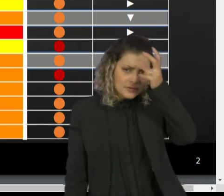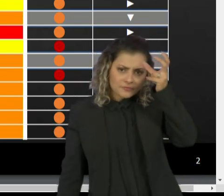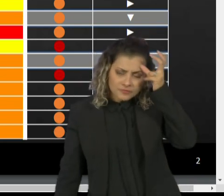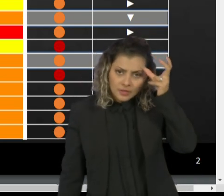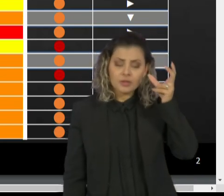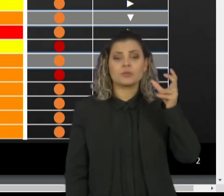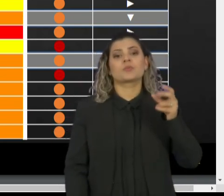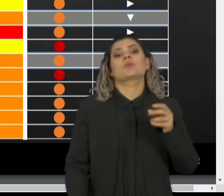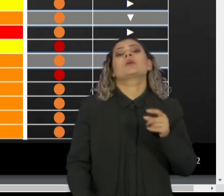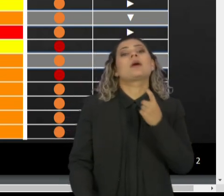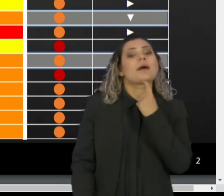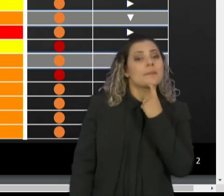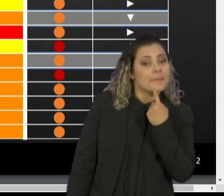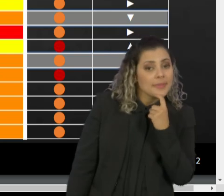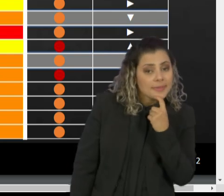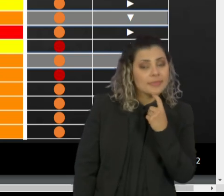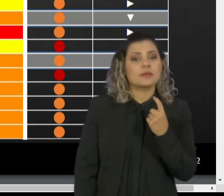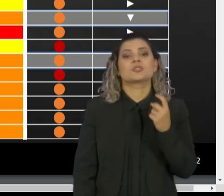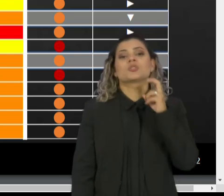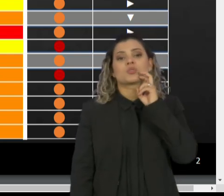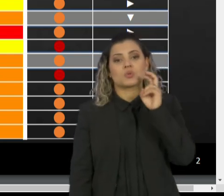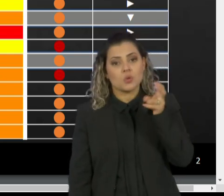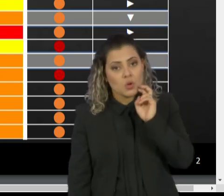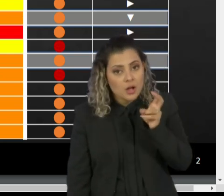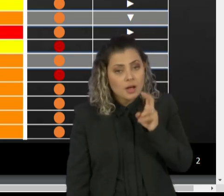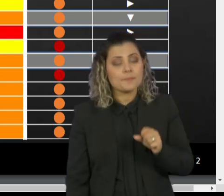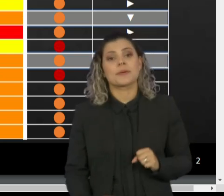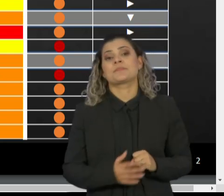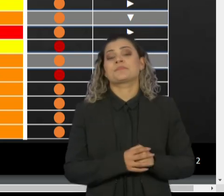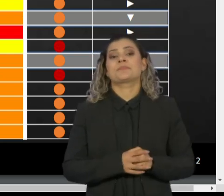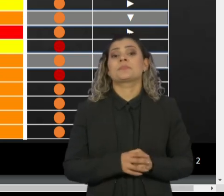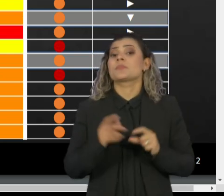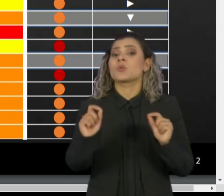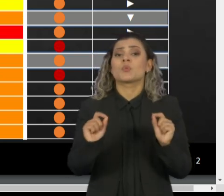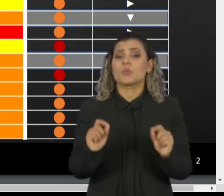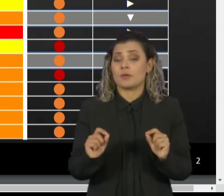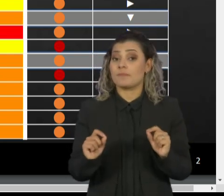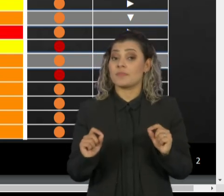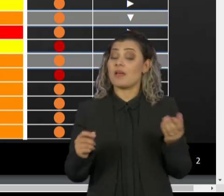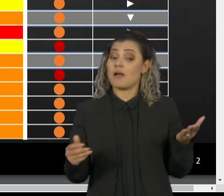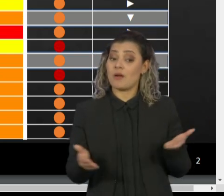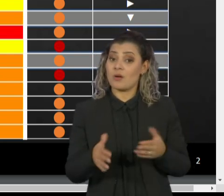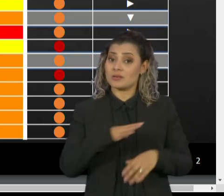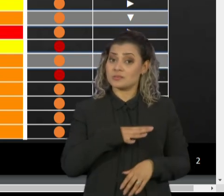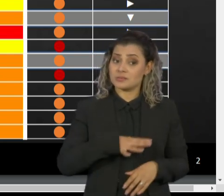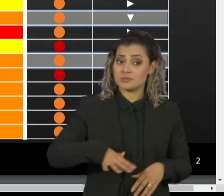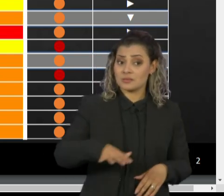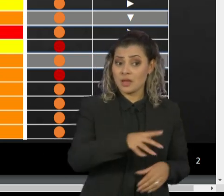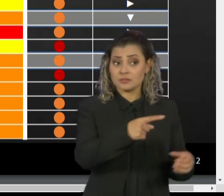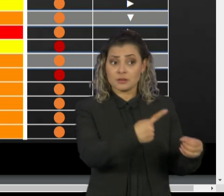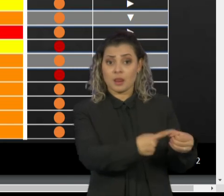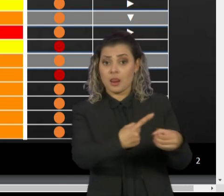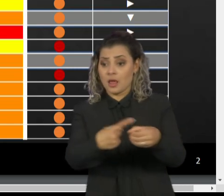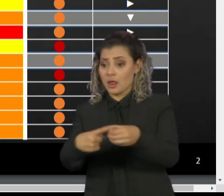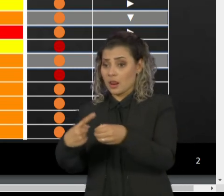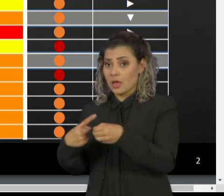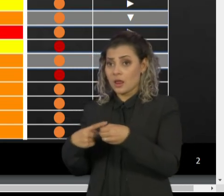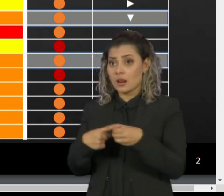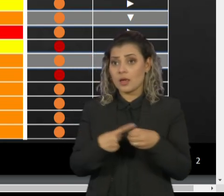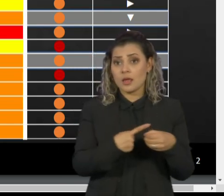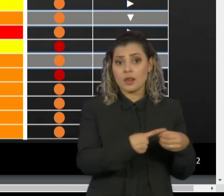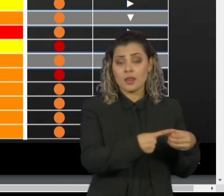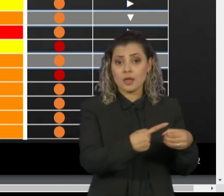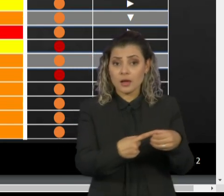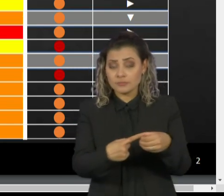de Campinas, de Sorocaba, que a situação dessas cidades, desses municípios